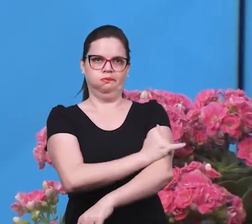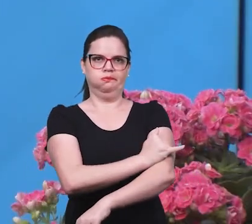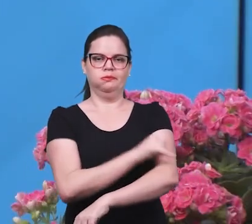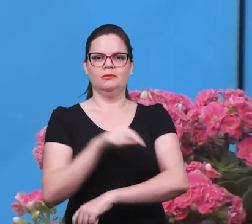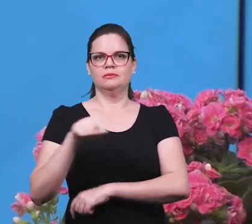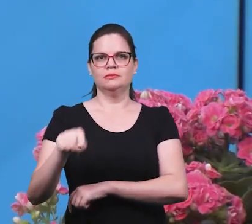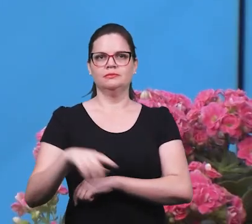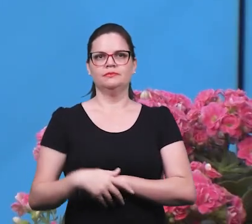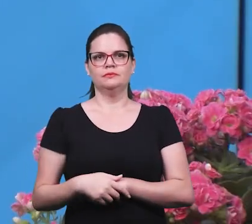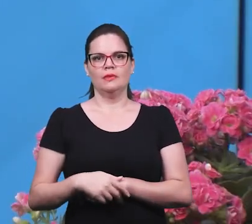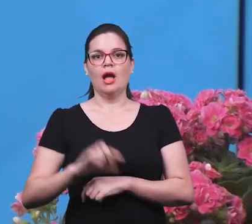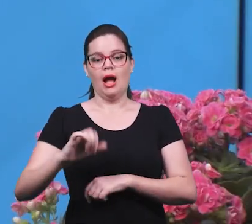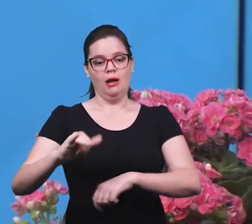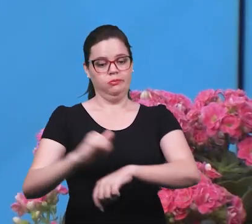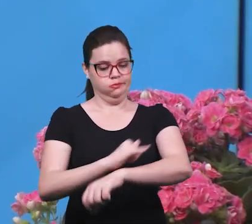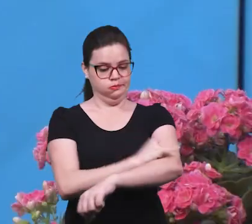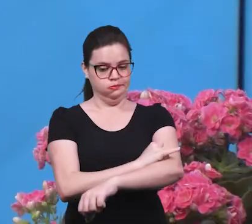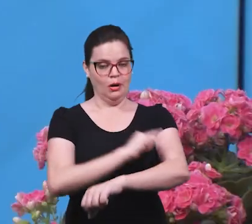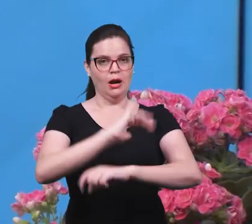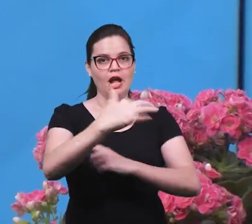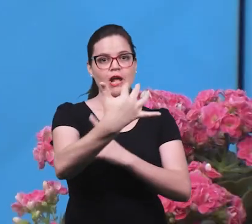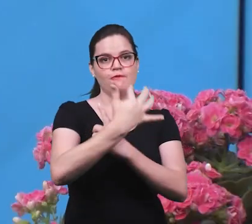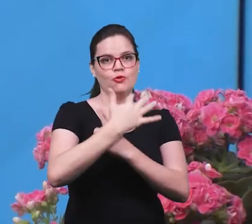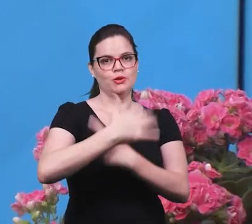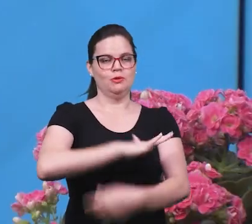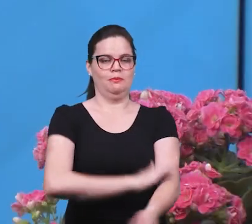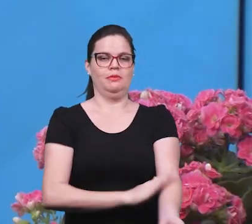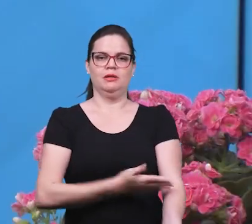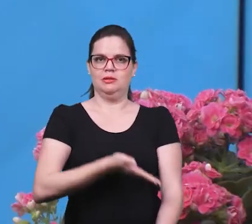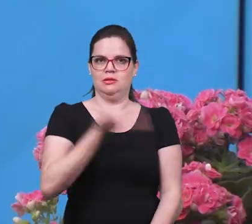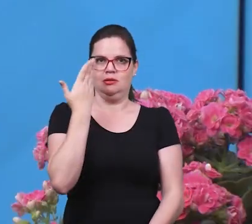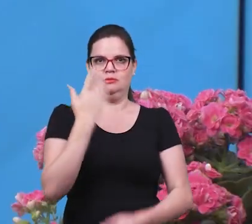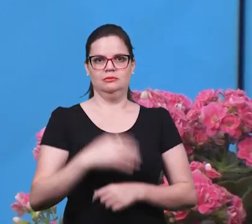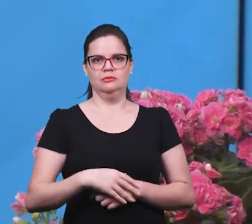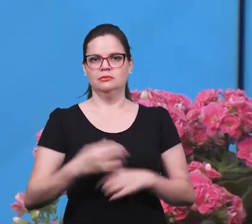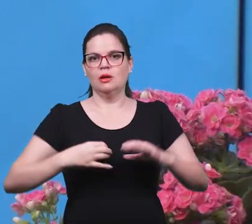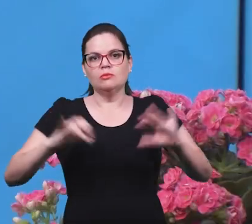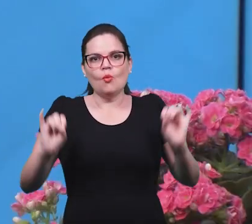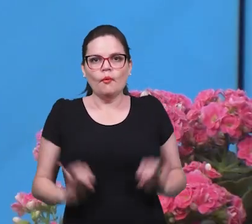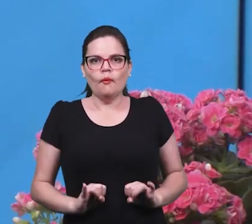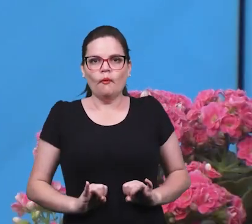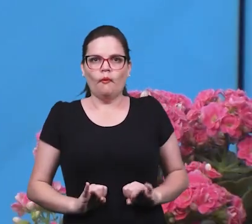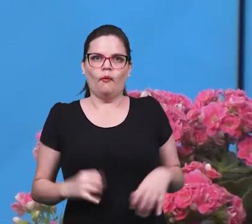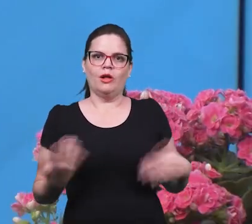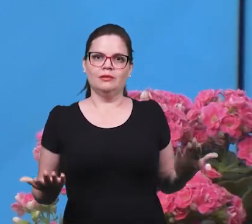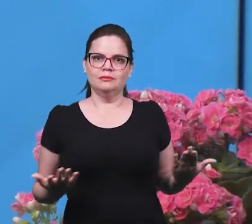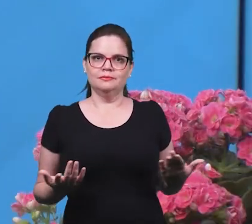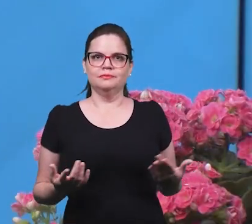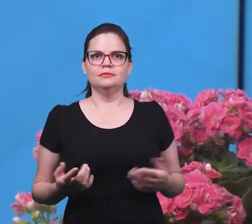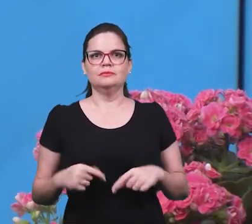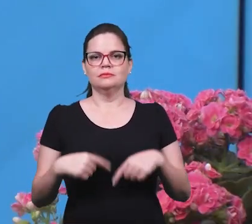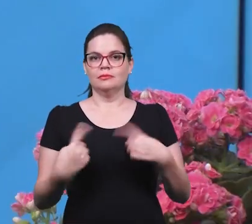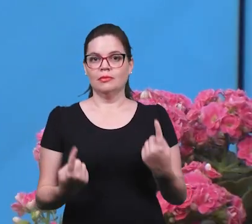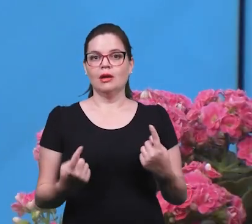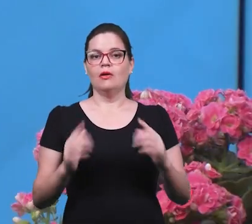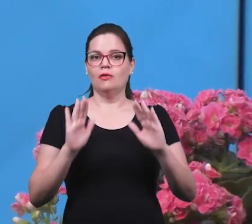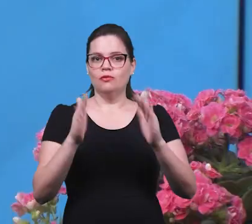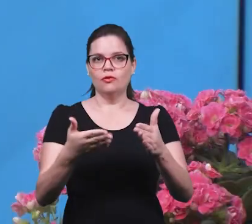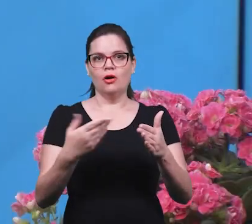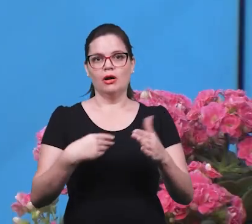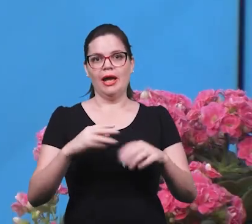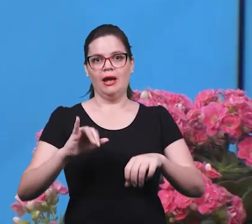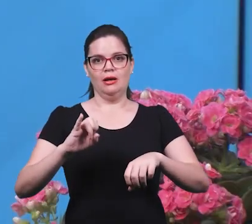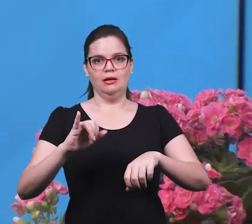essa obesidade gerou para ele a hipertensão. Trata a obesidade, vai tratar a hipertensão, mas o nosso foco é